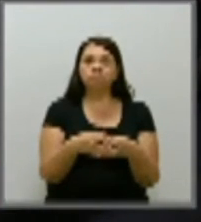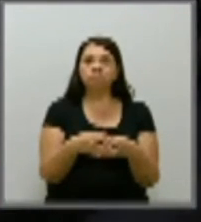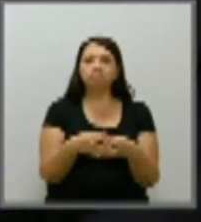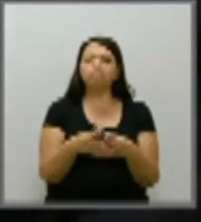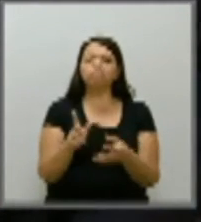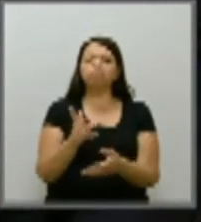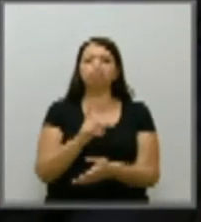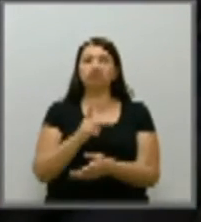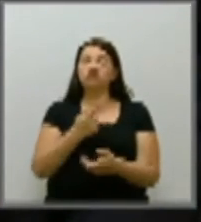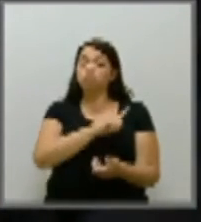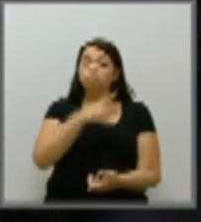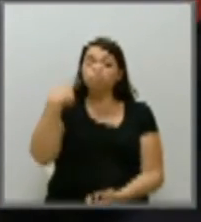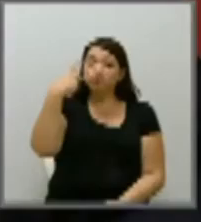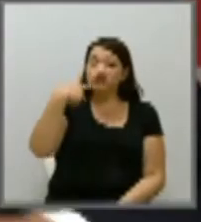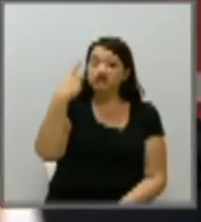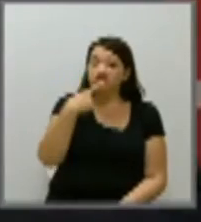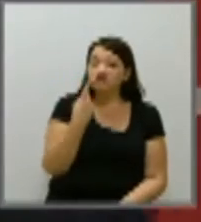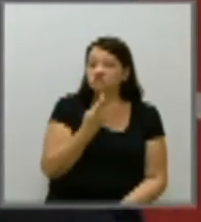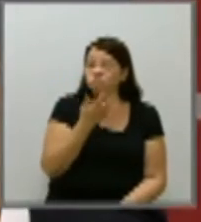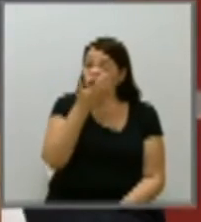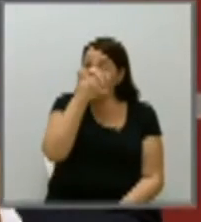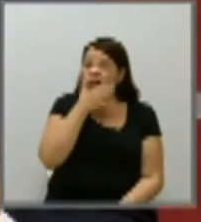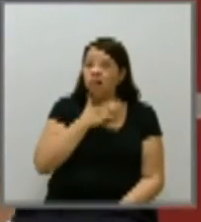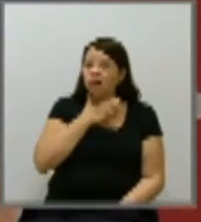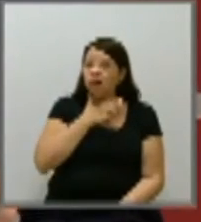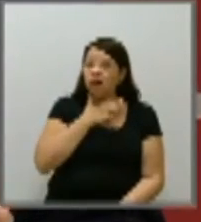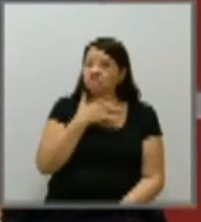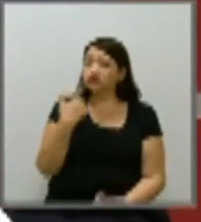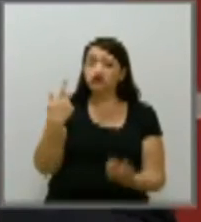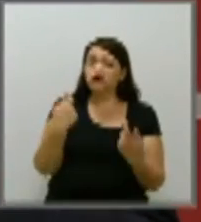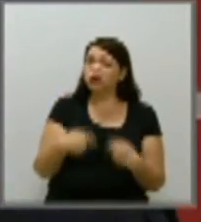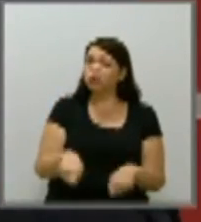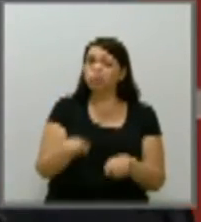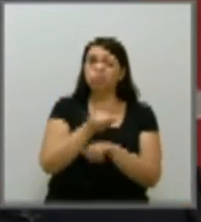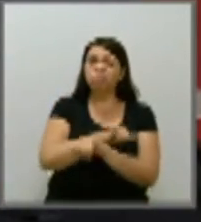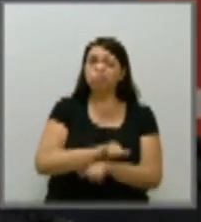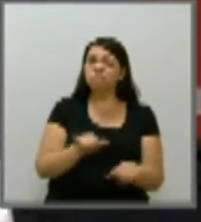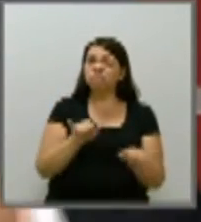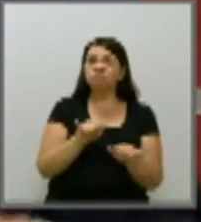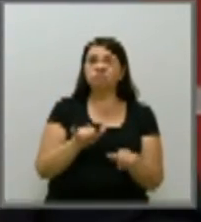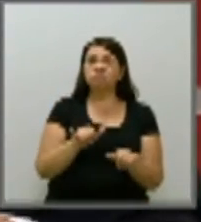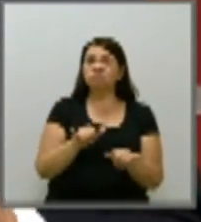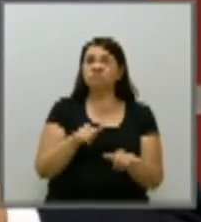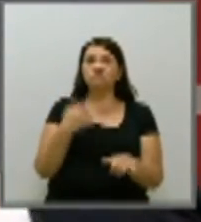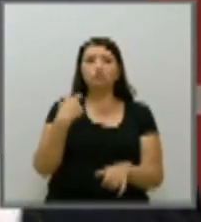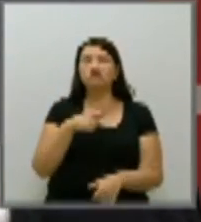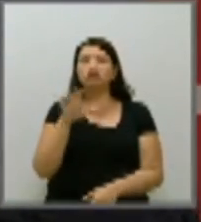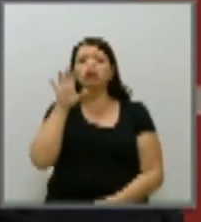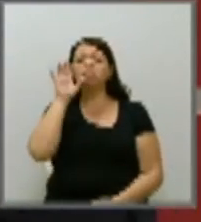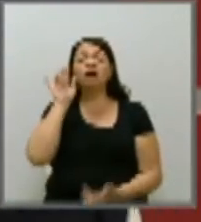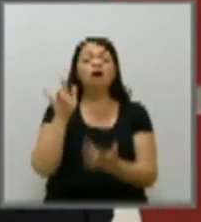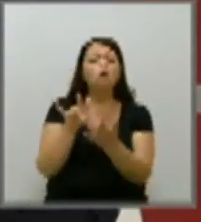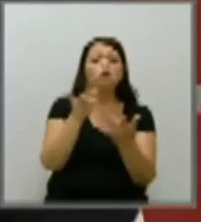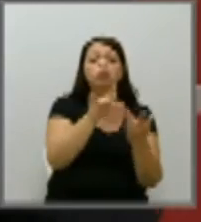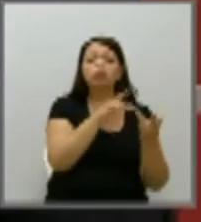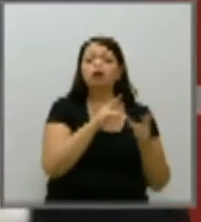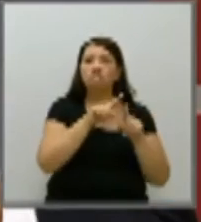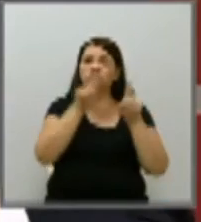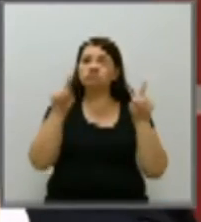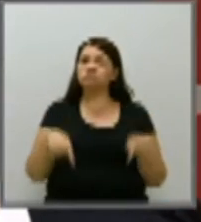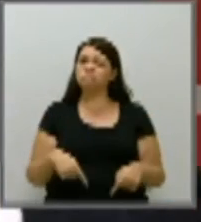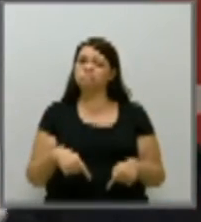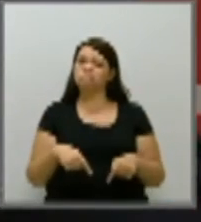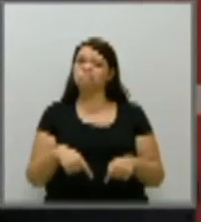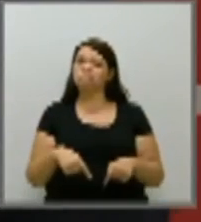dirigentes e de políticos que acham que não precisam ouvir a população, que não precisam ouvir os servidores, né? Que